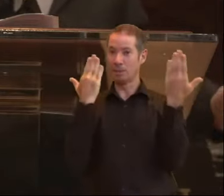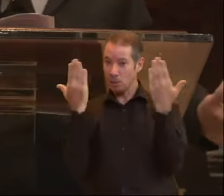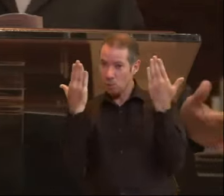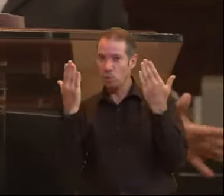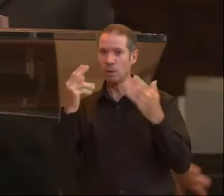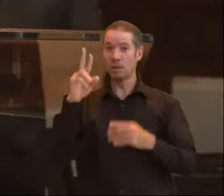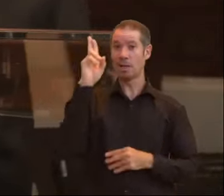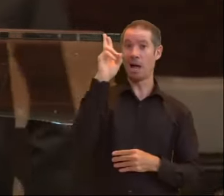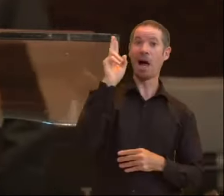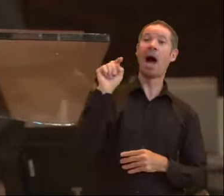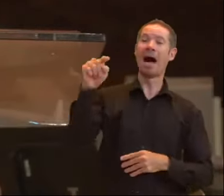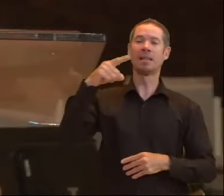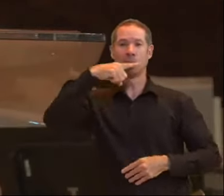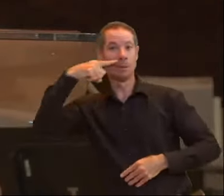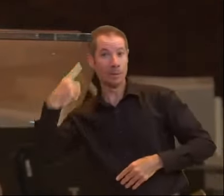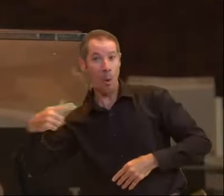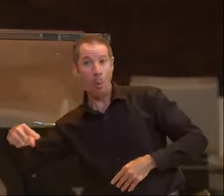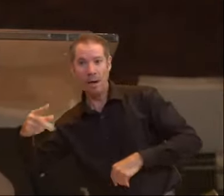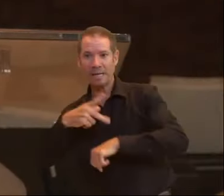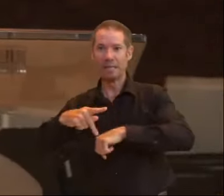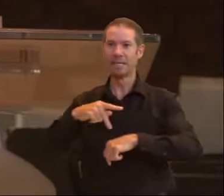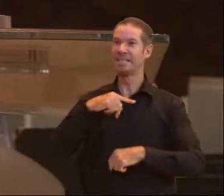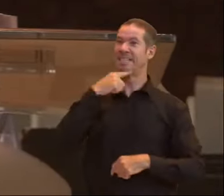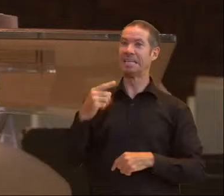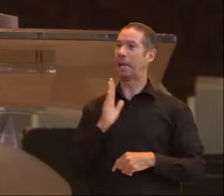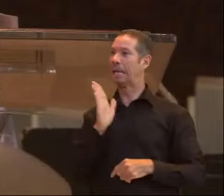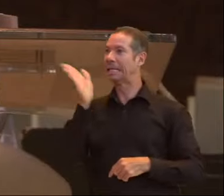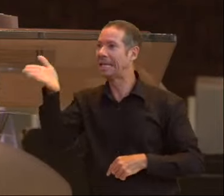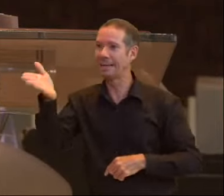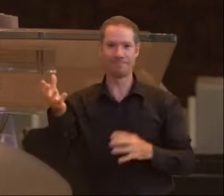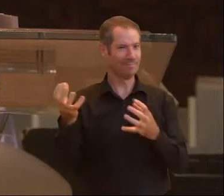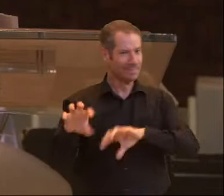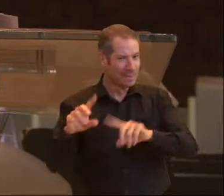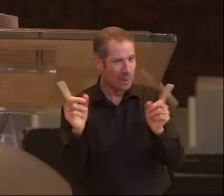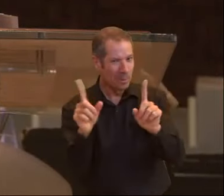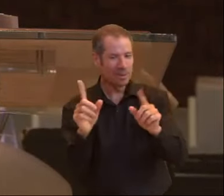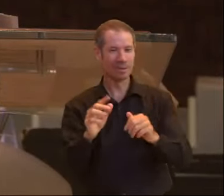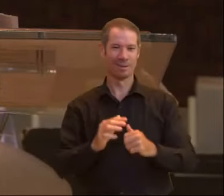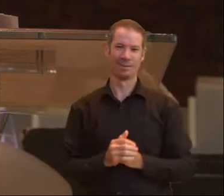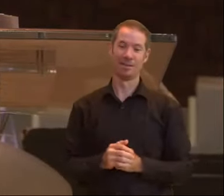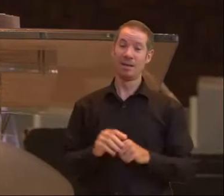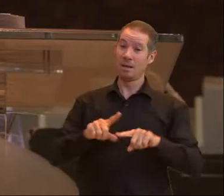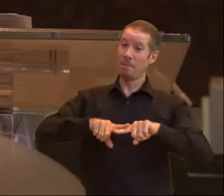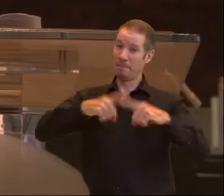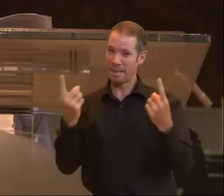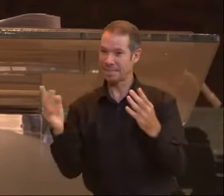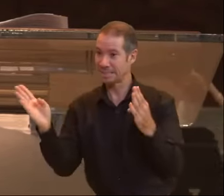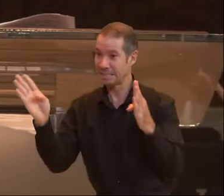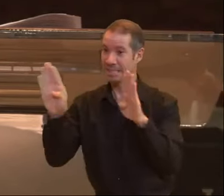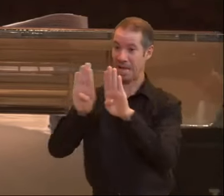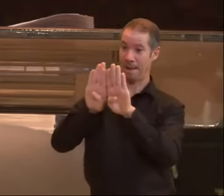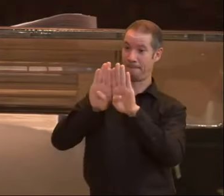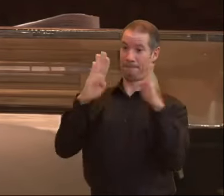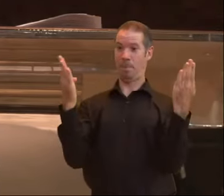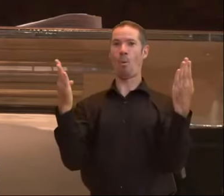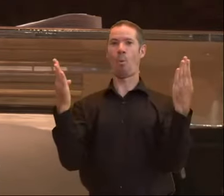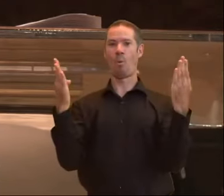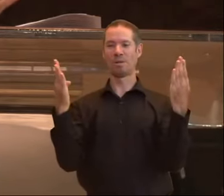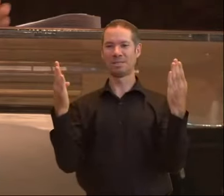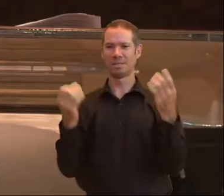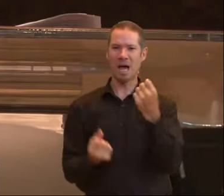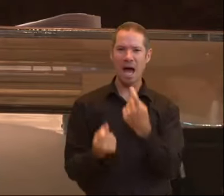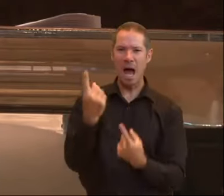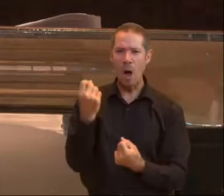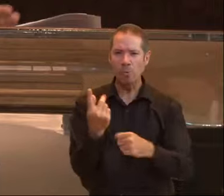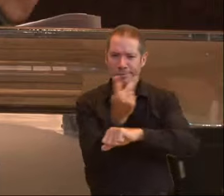na Ucrânia. Agora ninguém quer ir, né? Agora ninguém quer ir. Mas abriu-se uma porta.